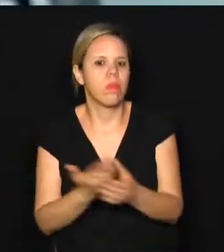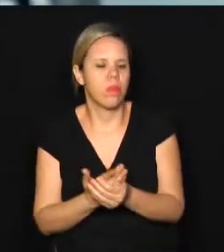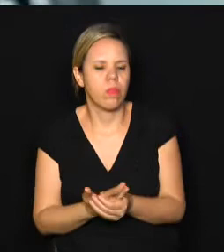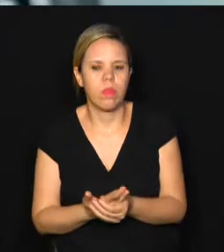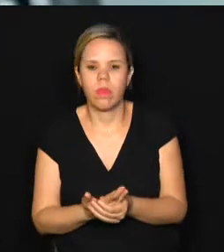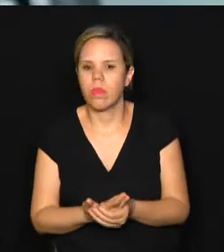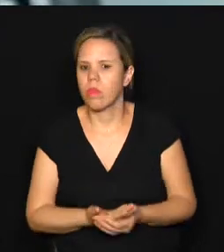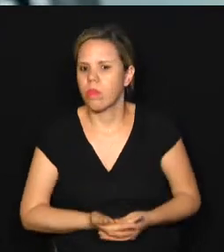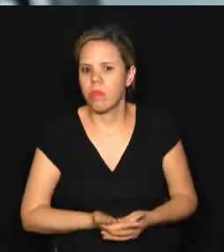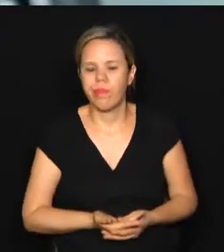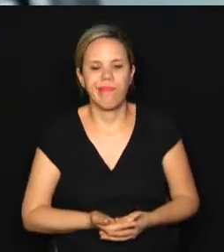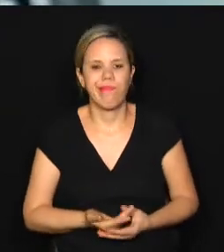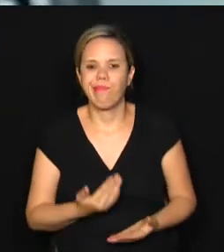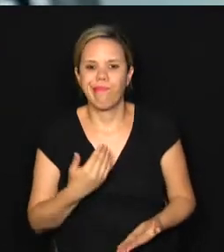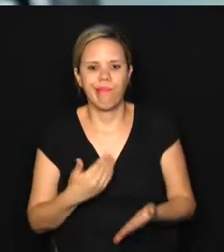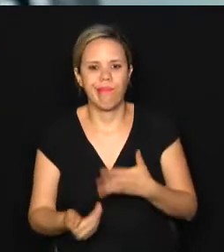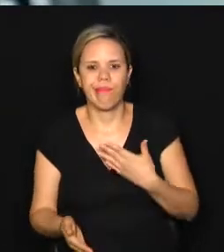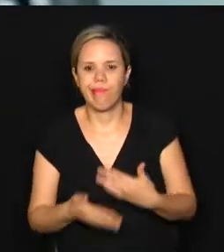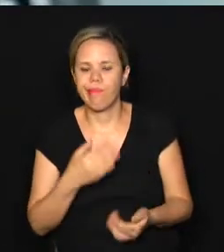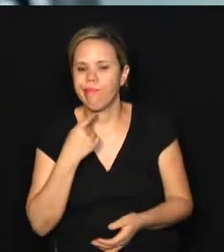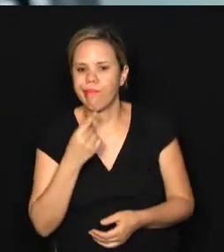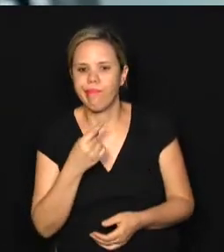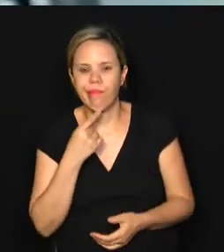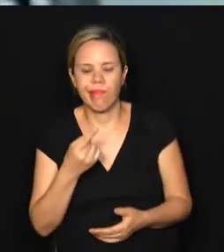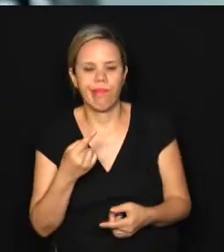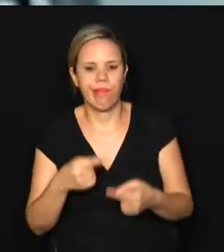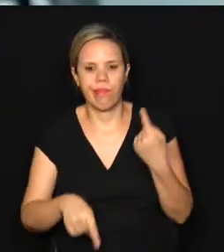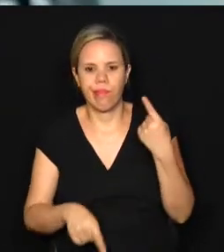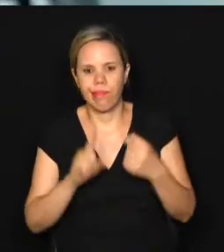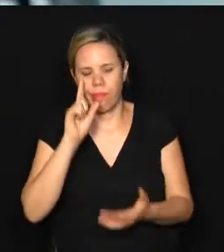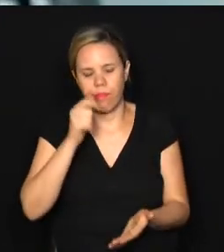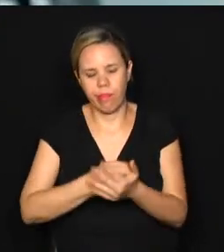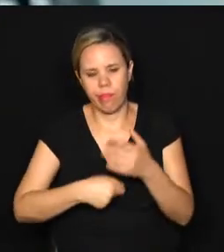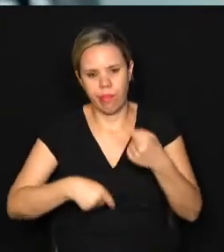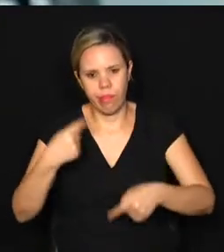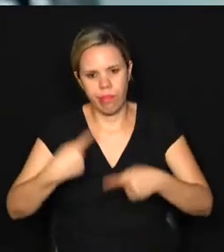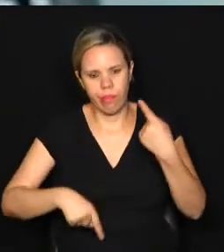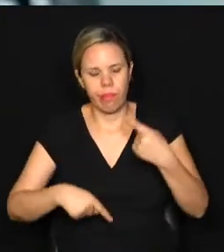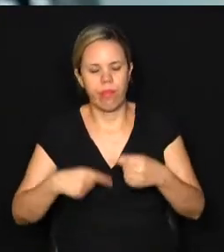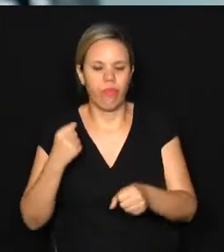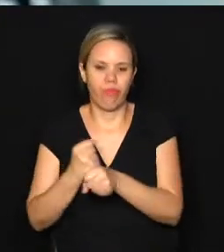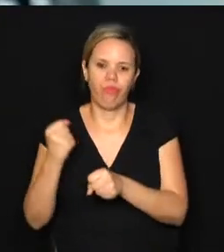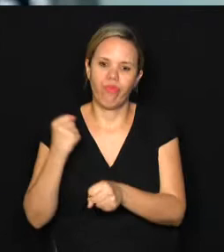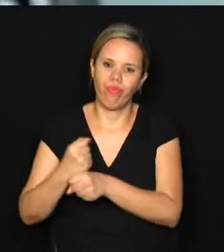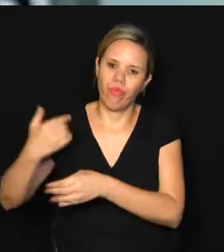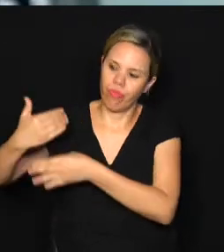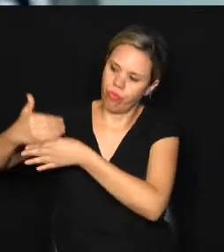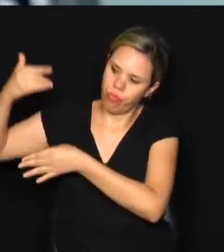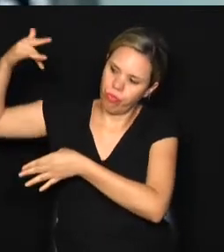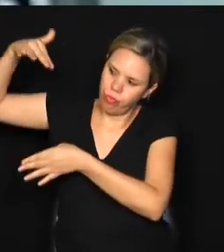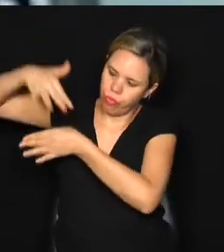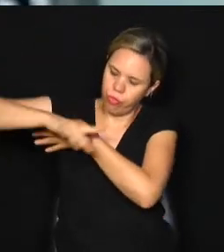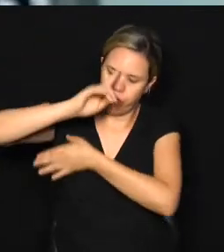tem eira nem beira, ele não tem fundamento, é uma decisão política construir essa barragem onde eles decidiram, não é uma decisão